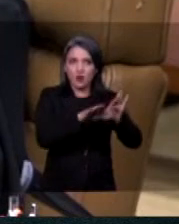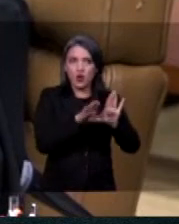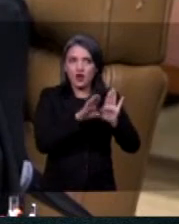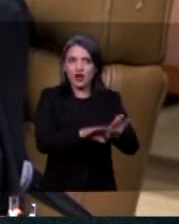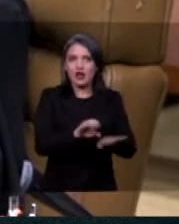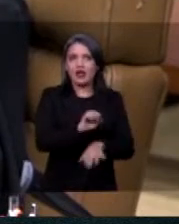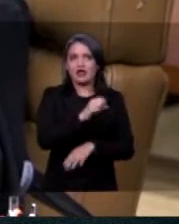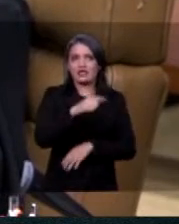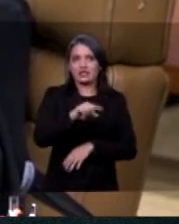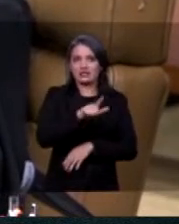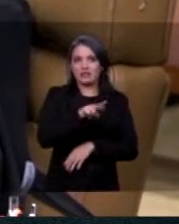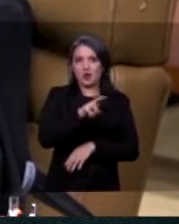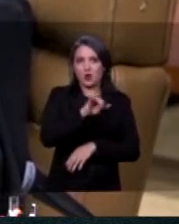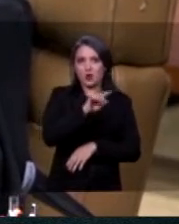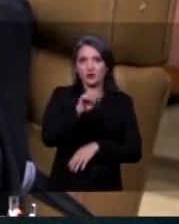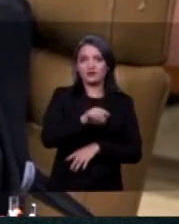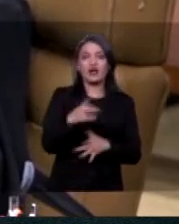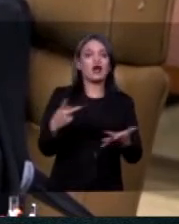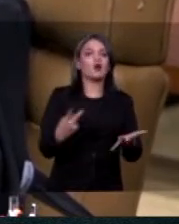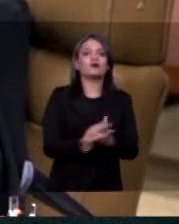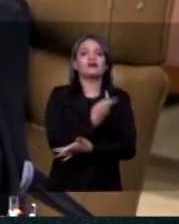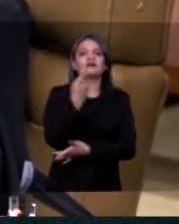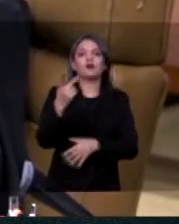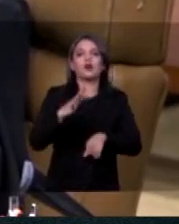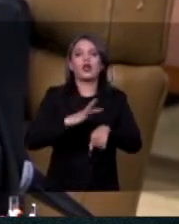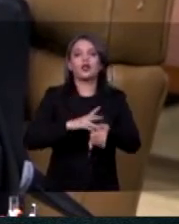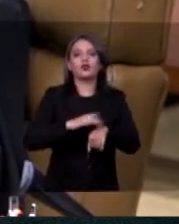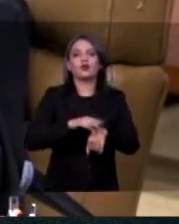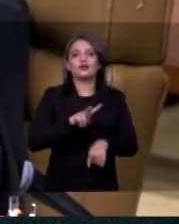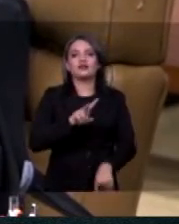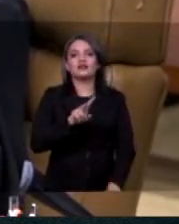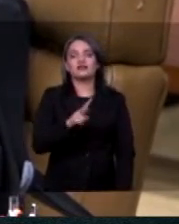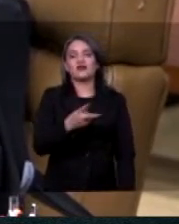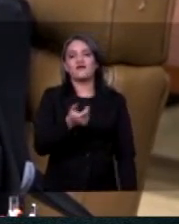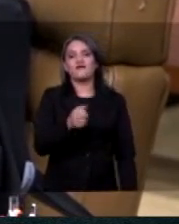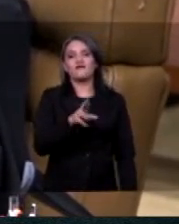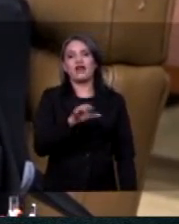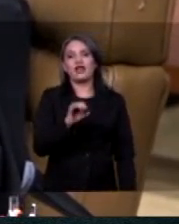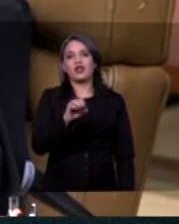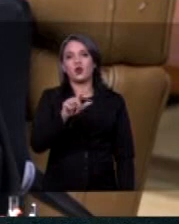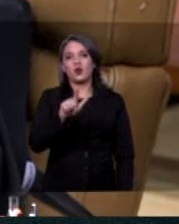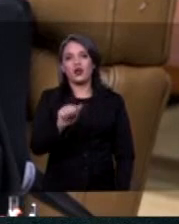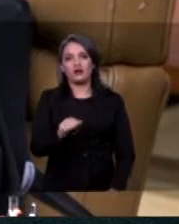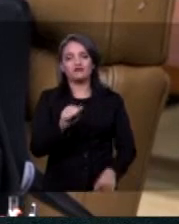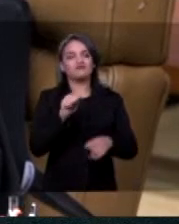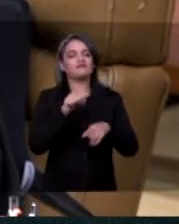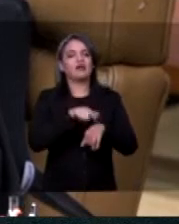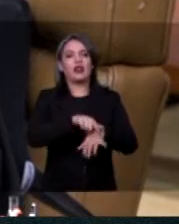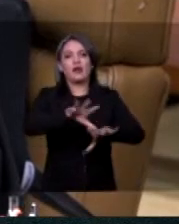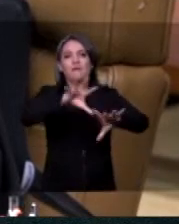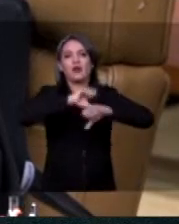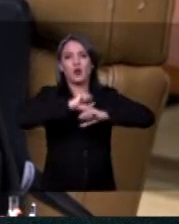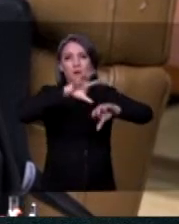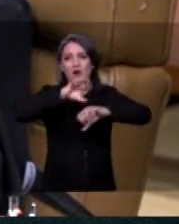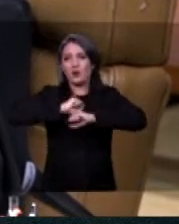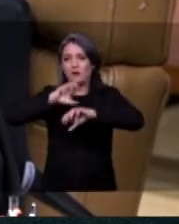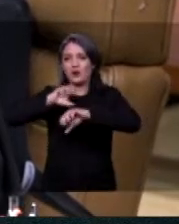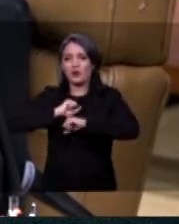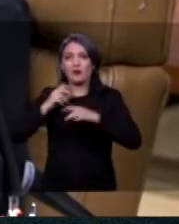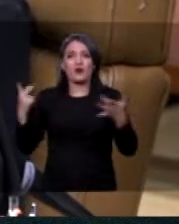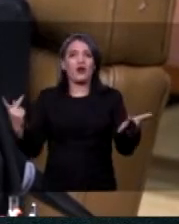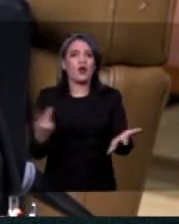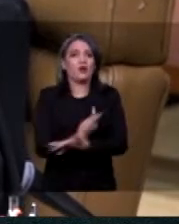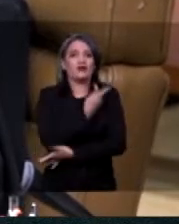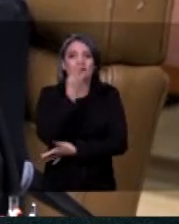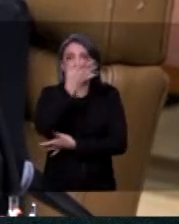Supremo avance em um grau de definição, e será definição, não é esclarecimento, porque no nosso entender